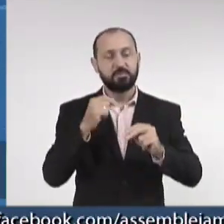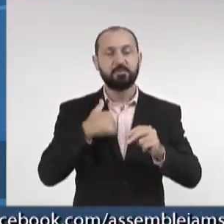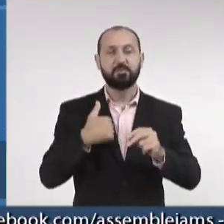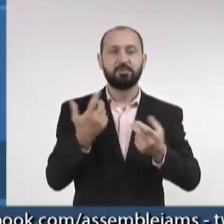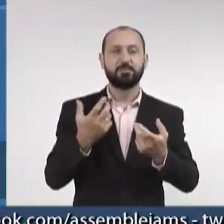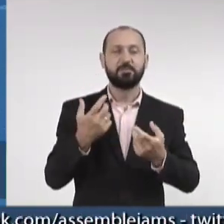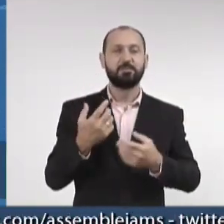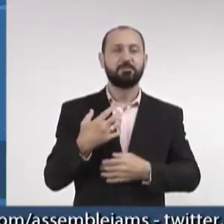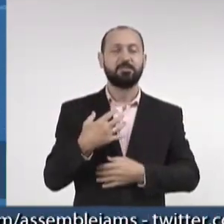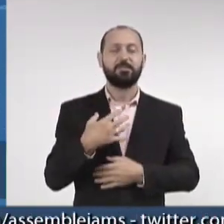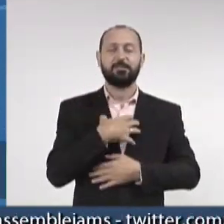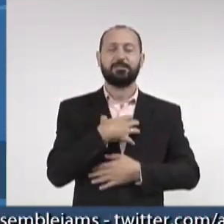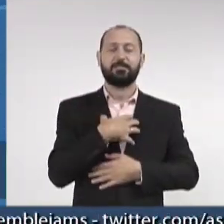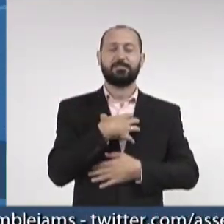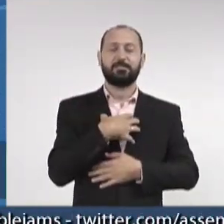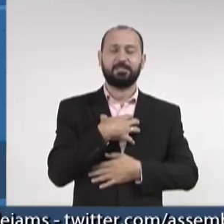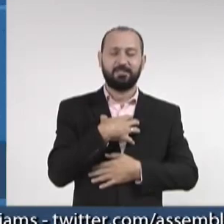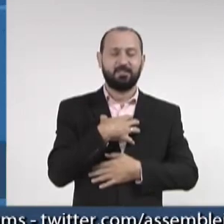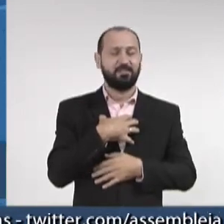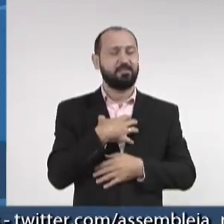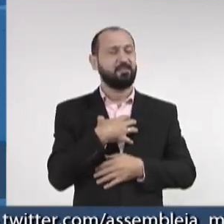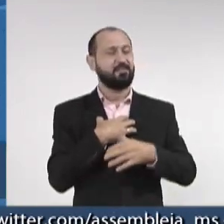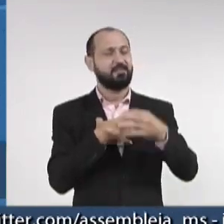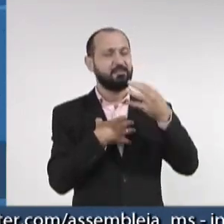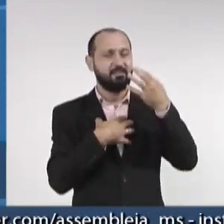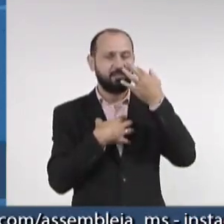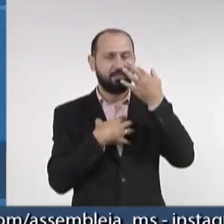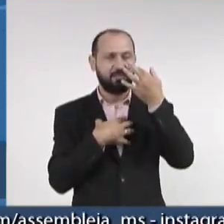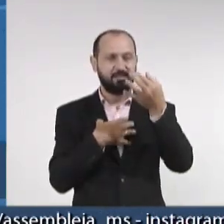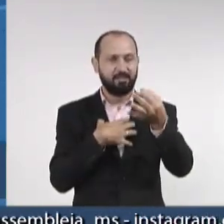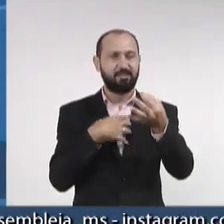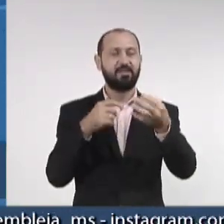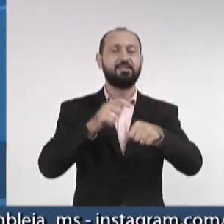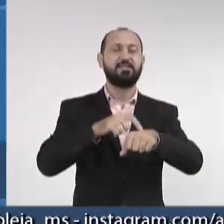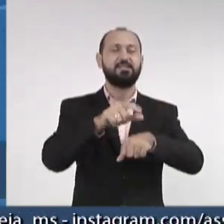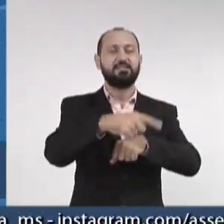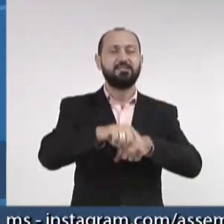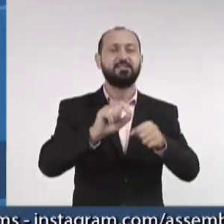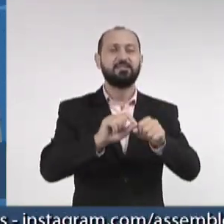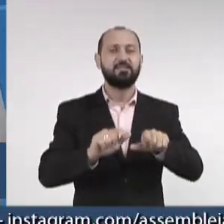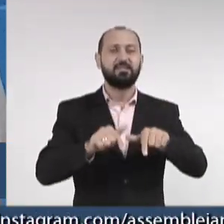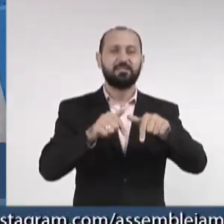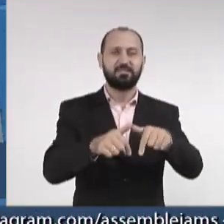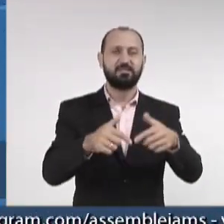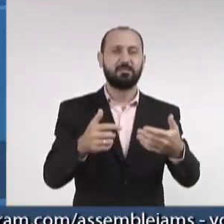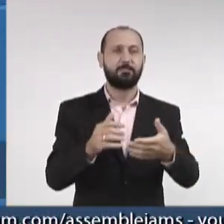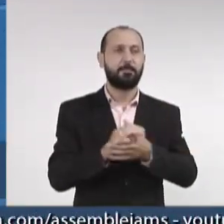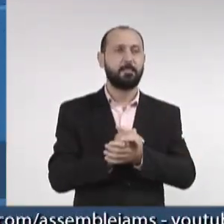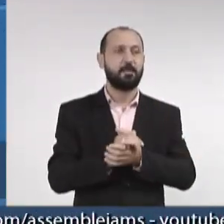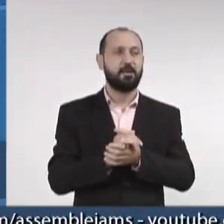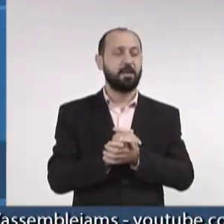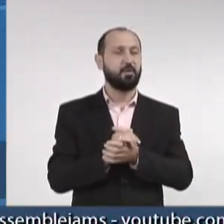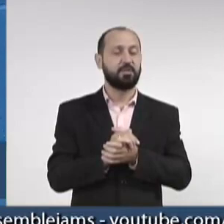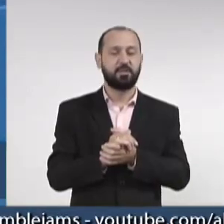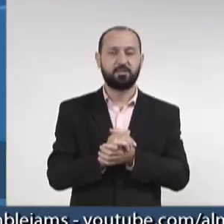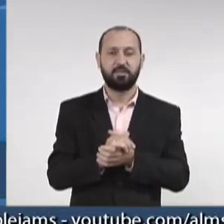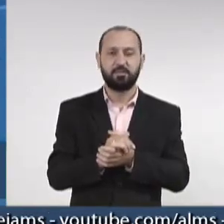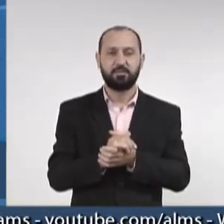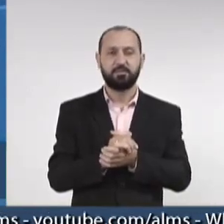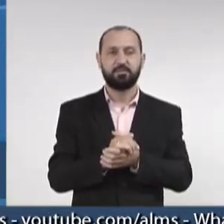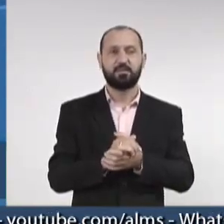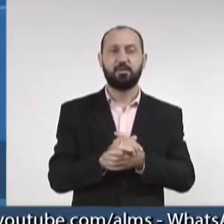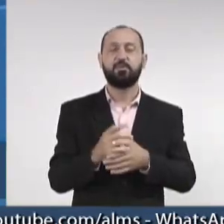Porque, infelizmente, já tivemos aqui a realização de CPIs, algumas até bem próximas de nós, que não